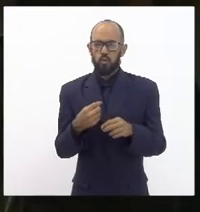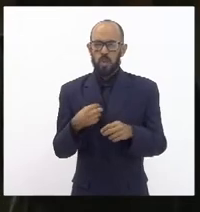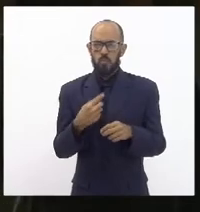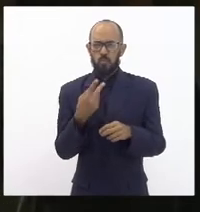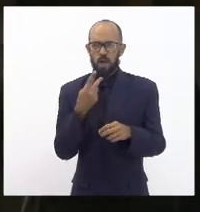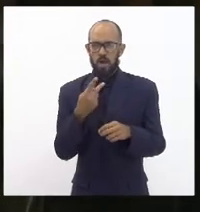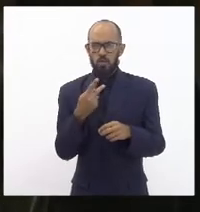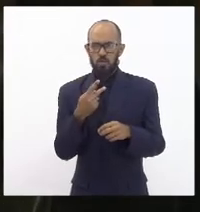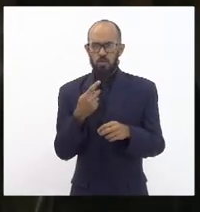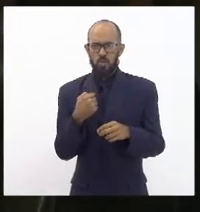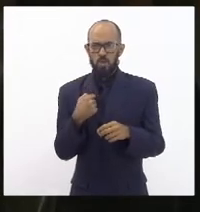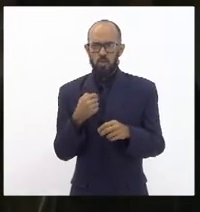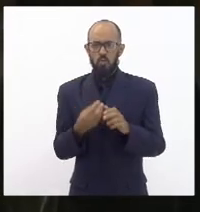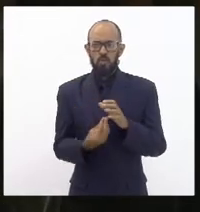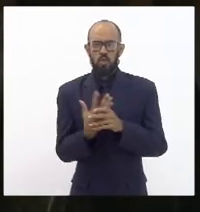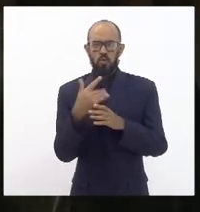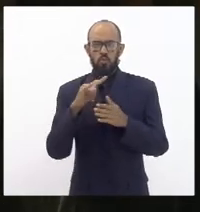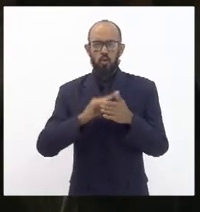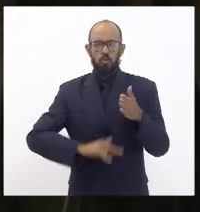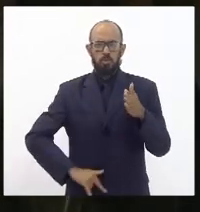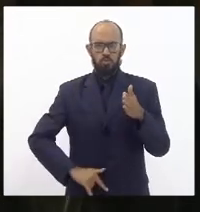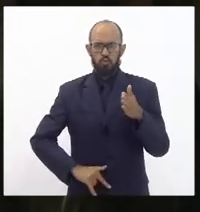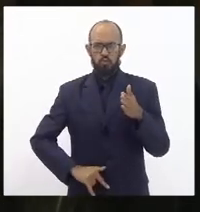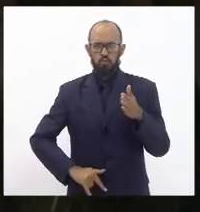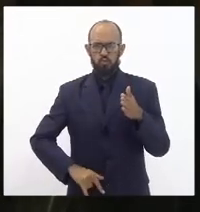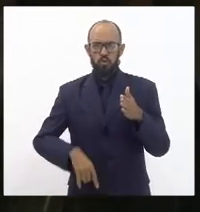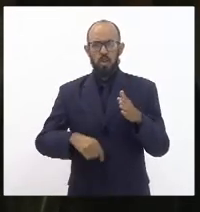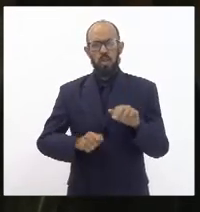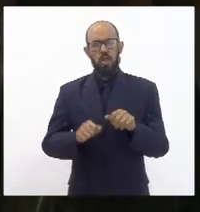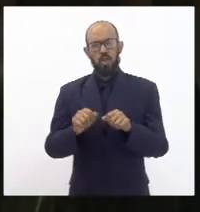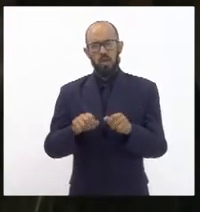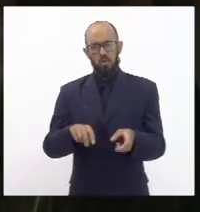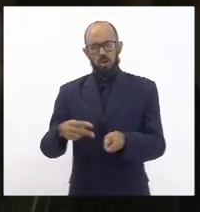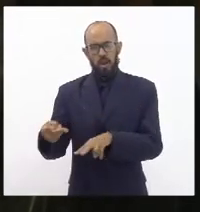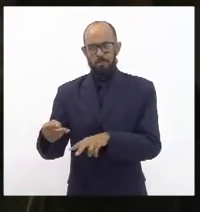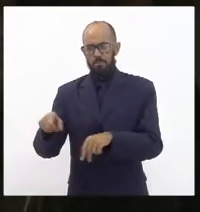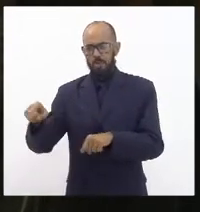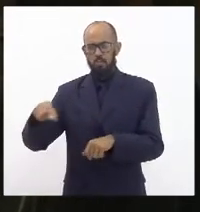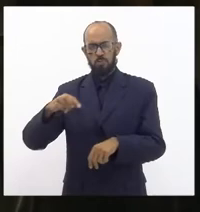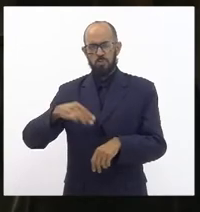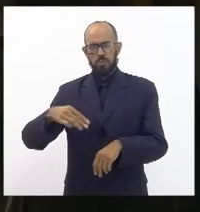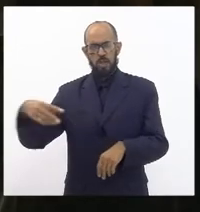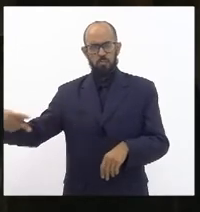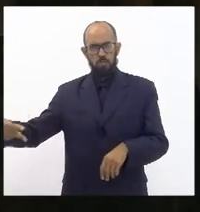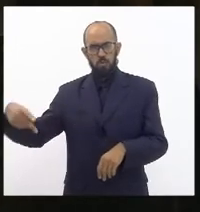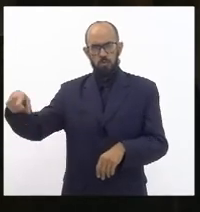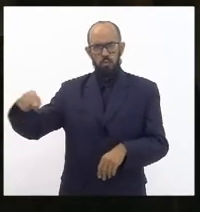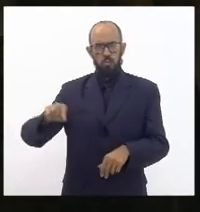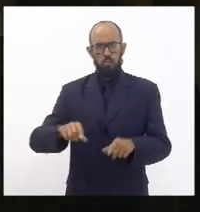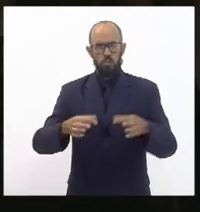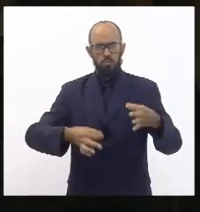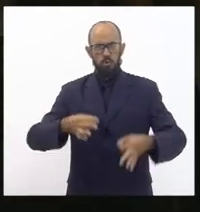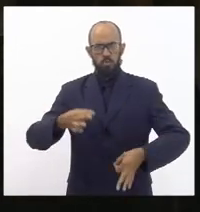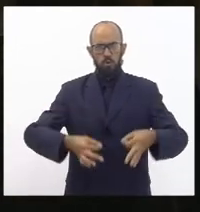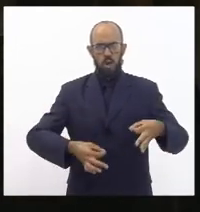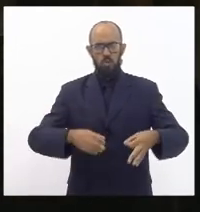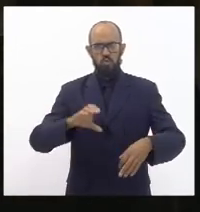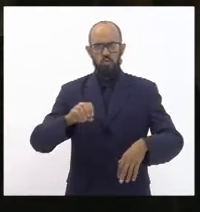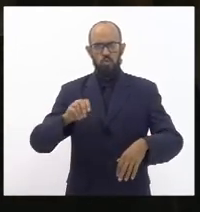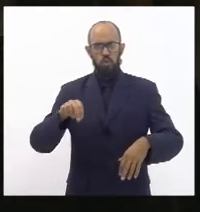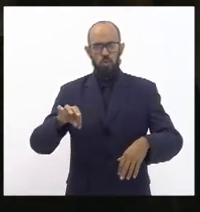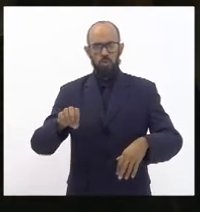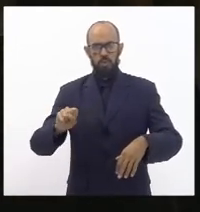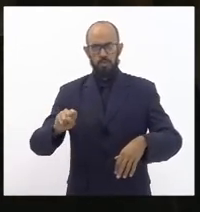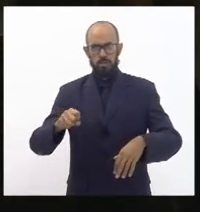eu documento o que que eu faço eu encaminhou ao Ministério Público encaminhou ao Tribunal de Contas Ou seja